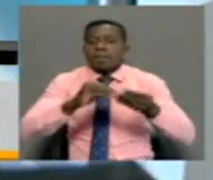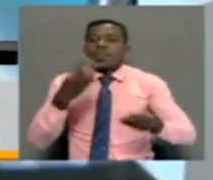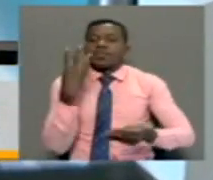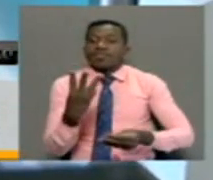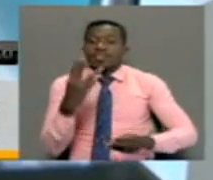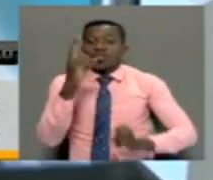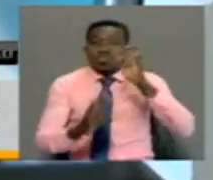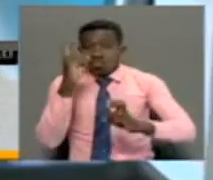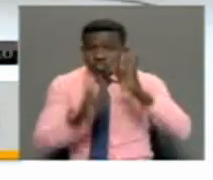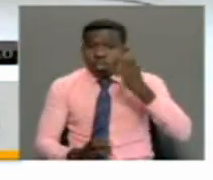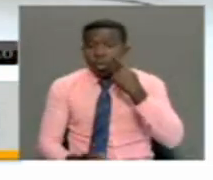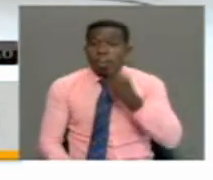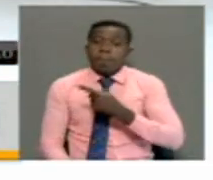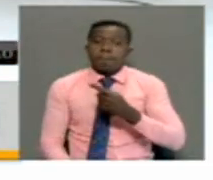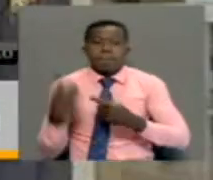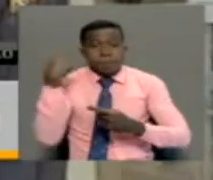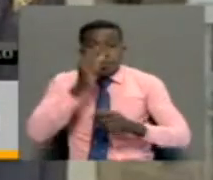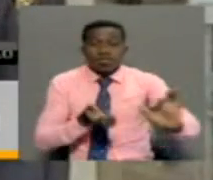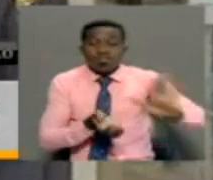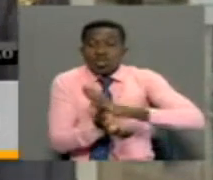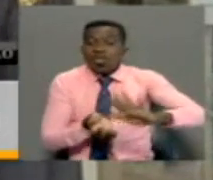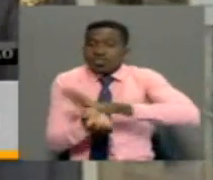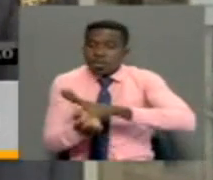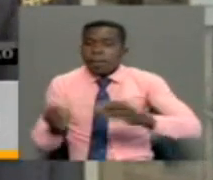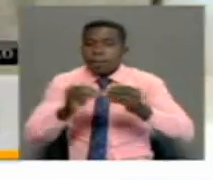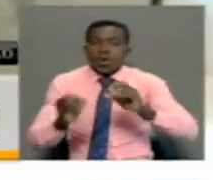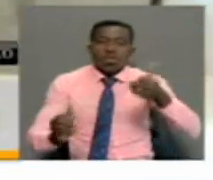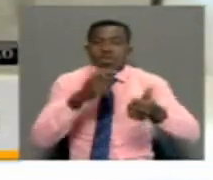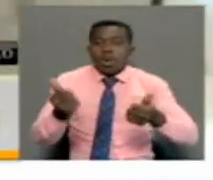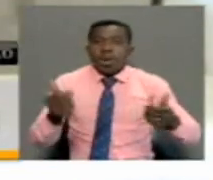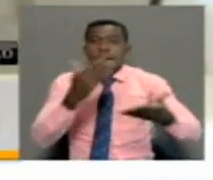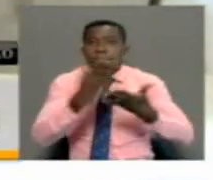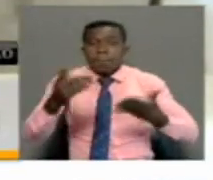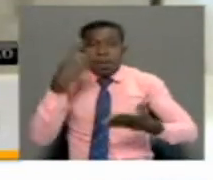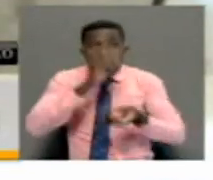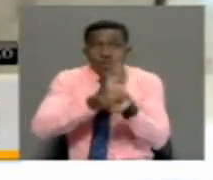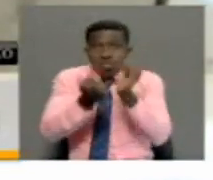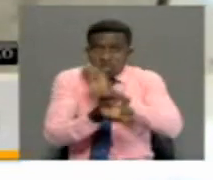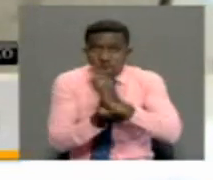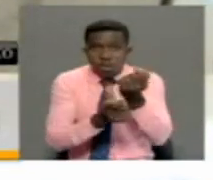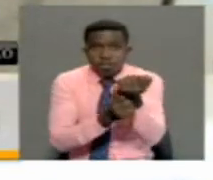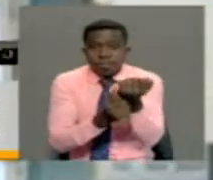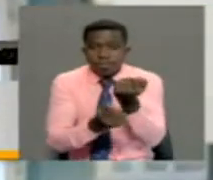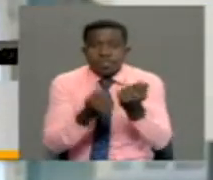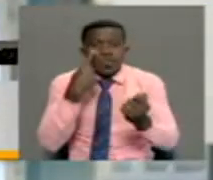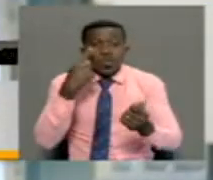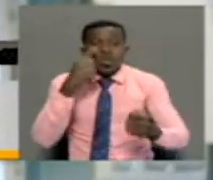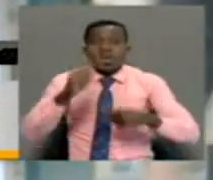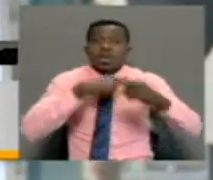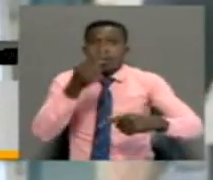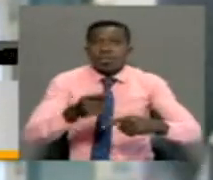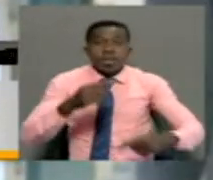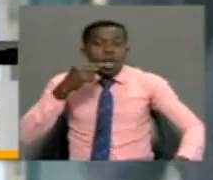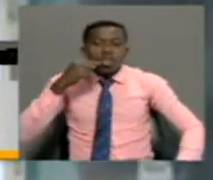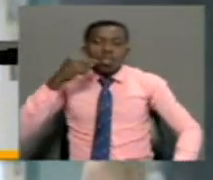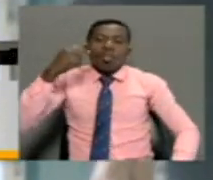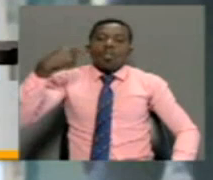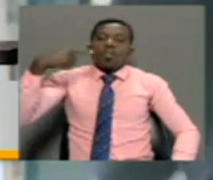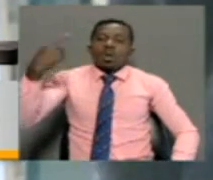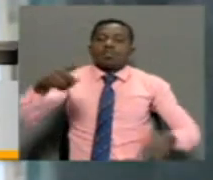unidades de processamento. Por instalar estão as linhas de transformação da farinha de trigo em massa alimentar, bem como